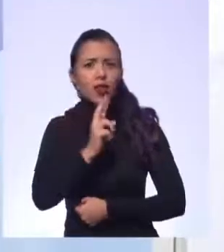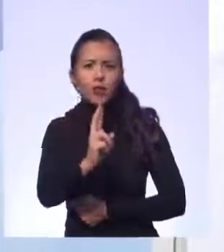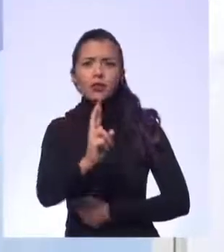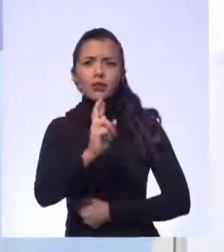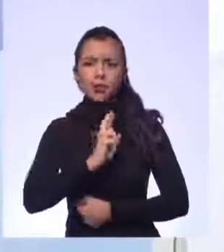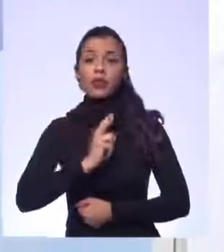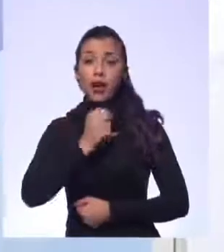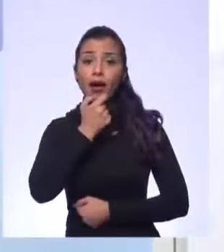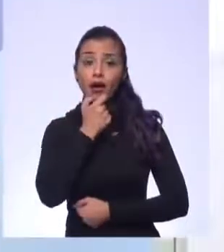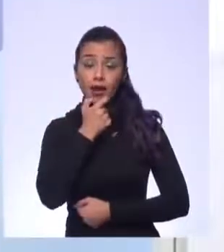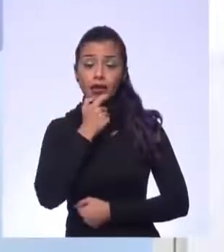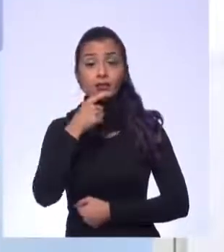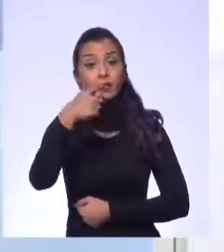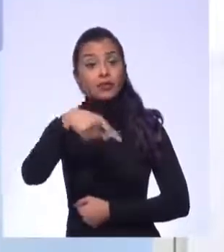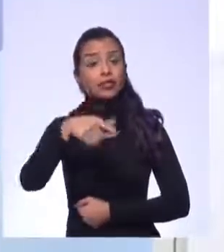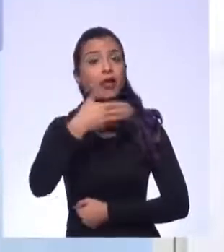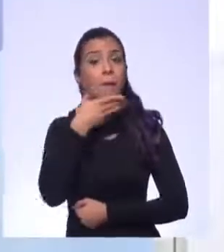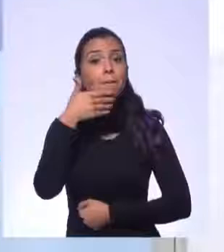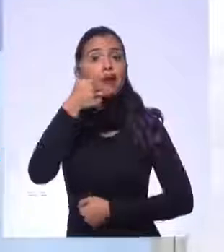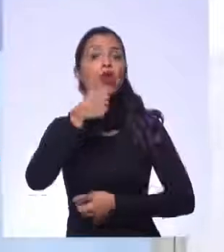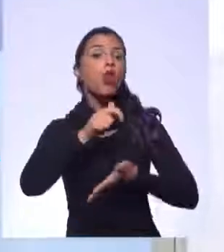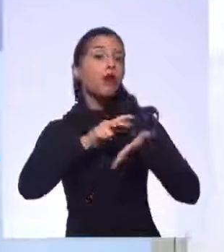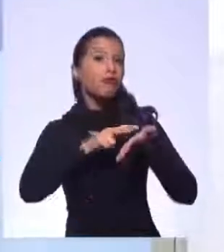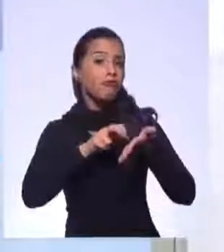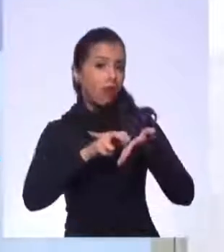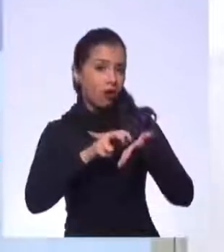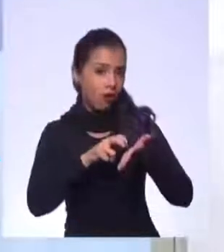responder em inglês para você melhorar o seu